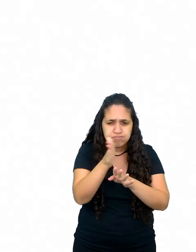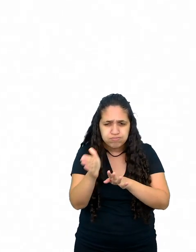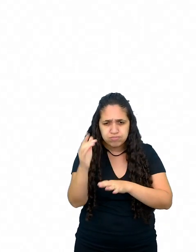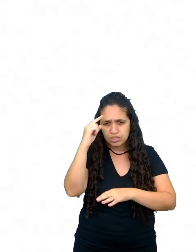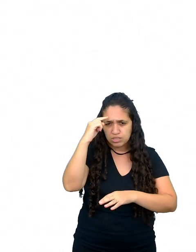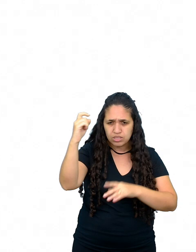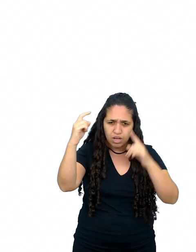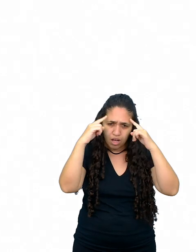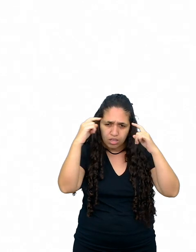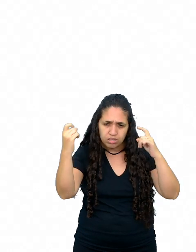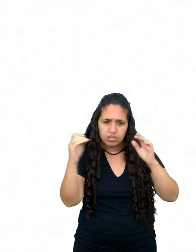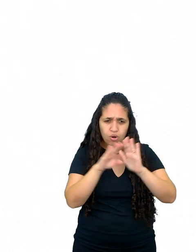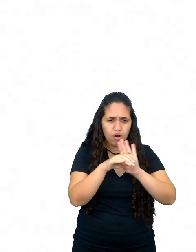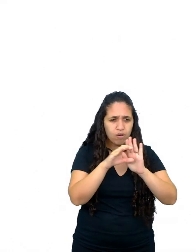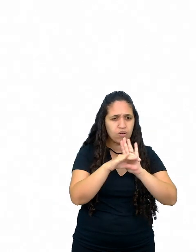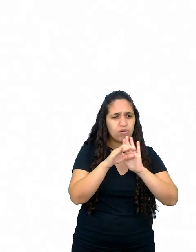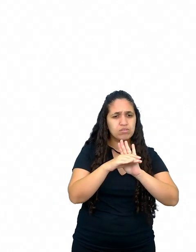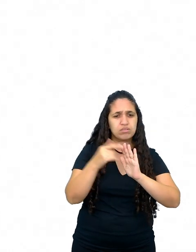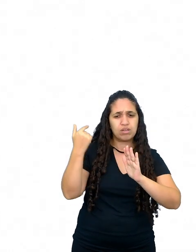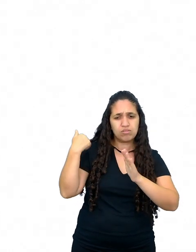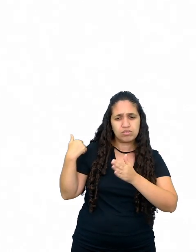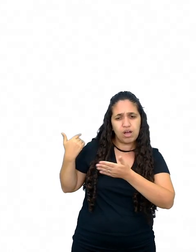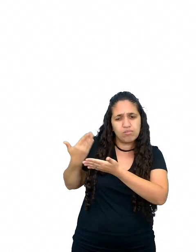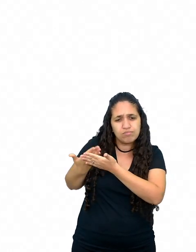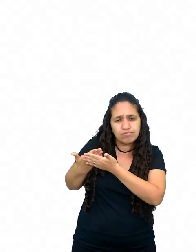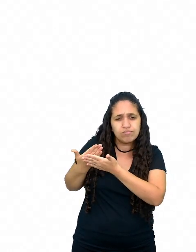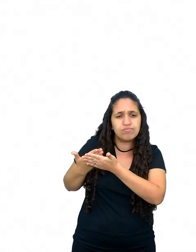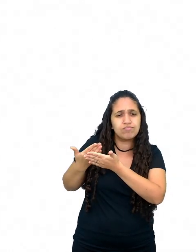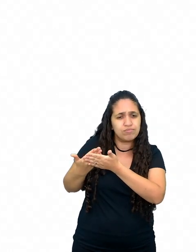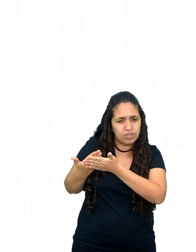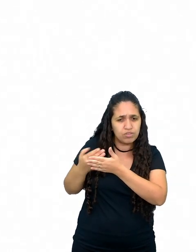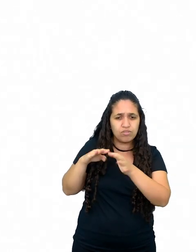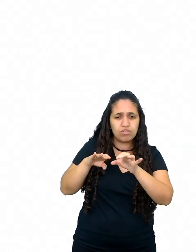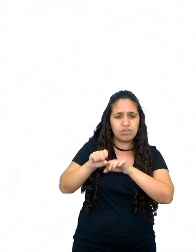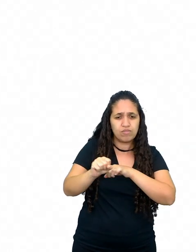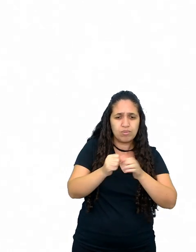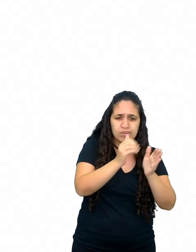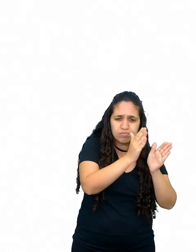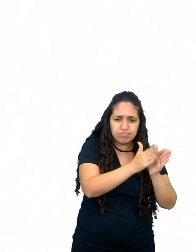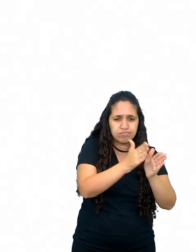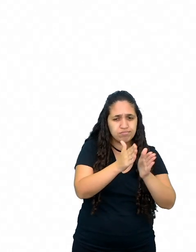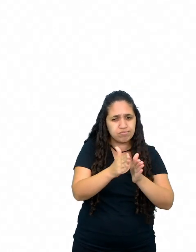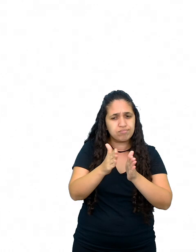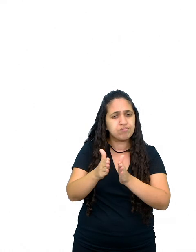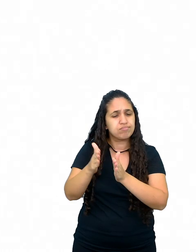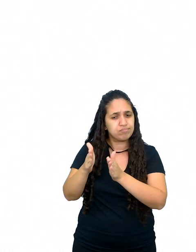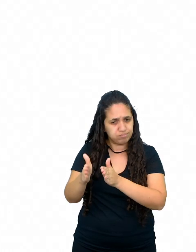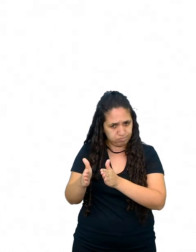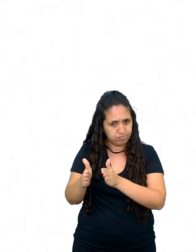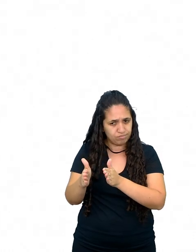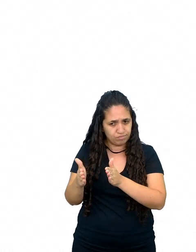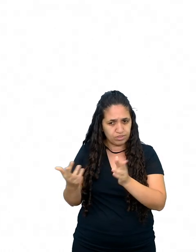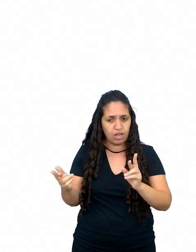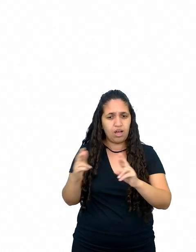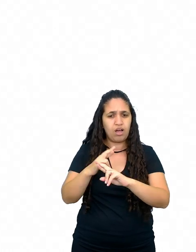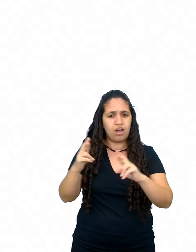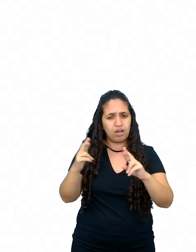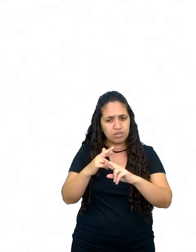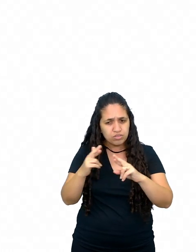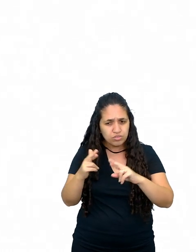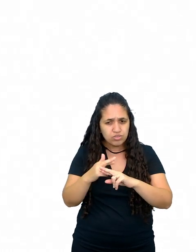e conceitos estudados na formação de etapa relativo